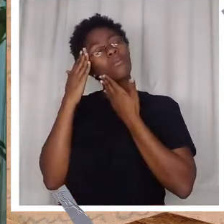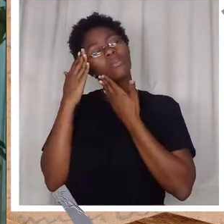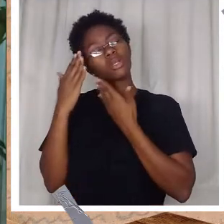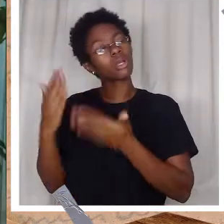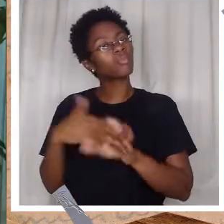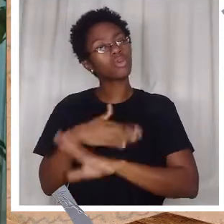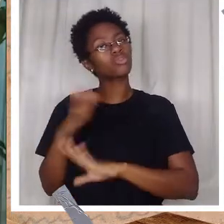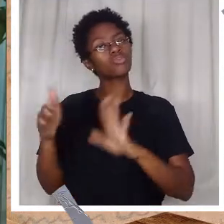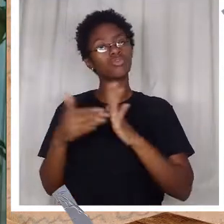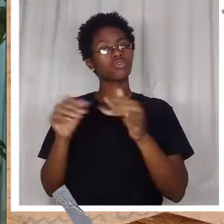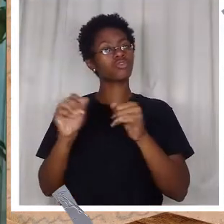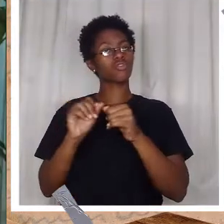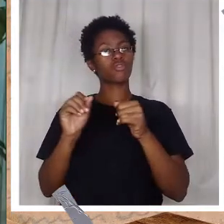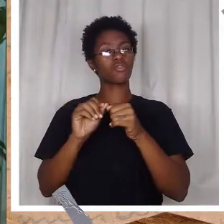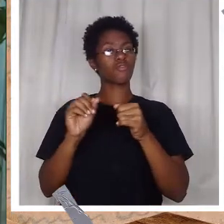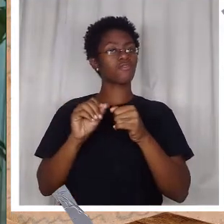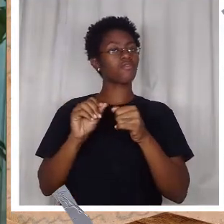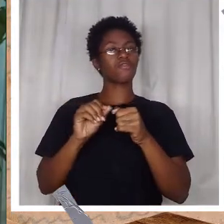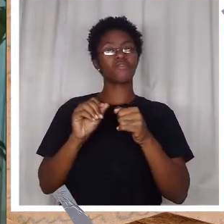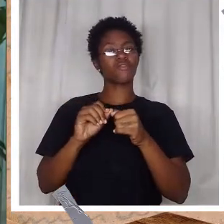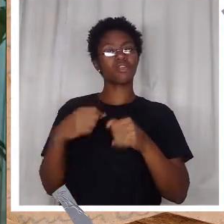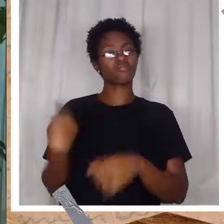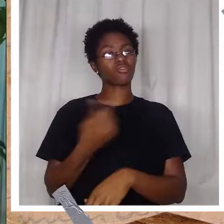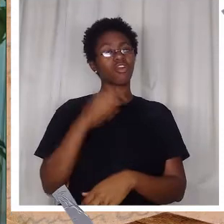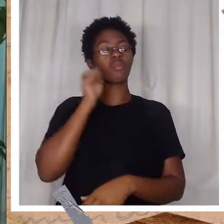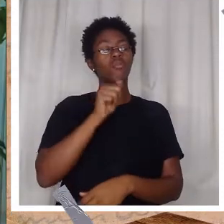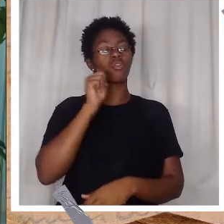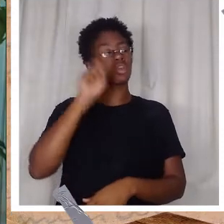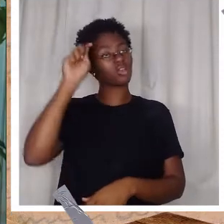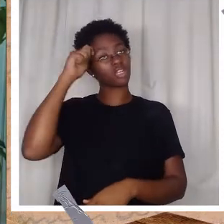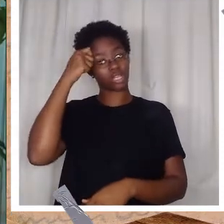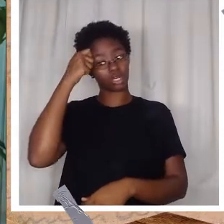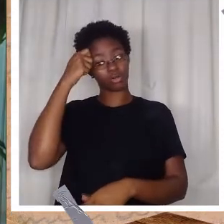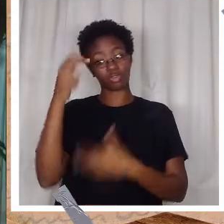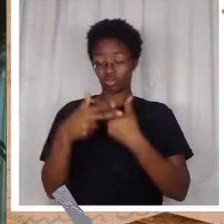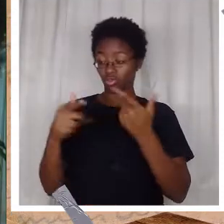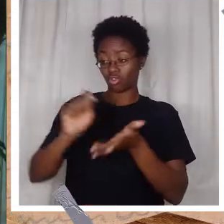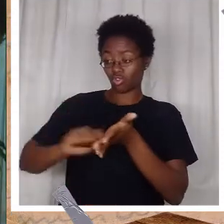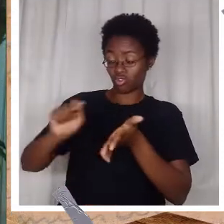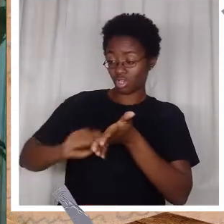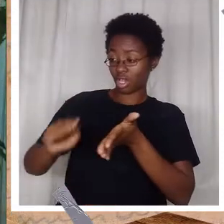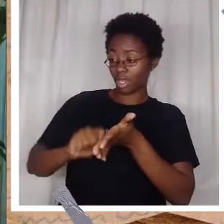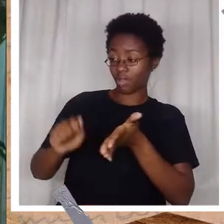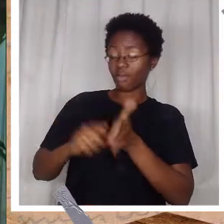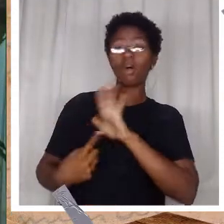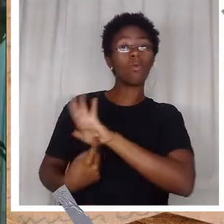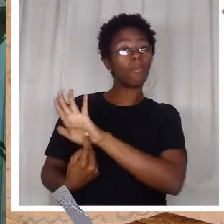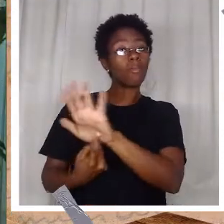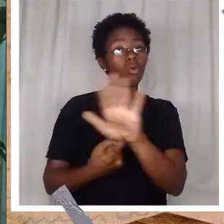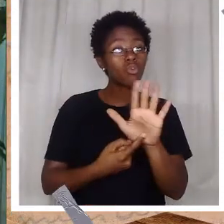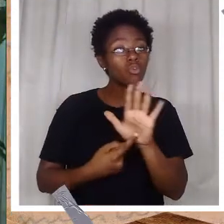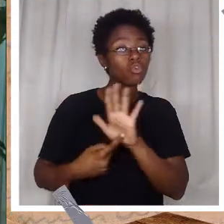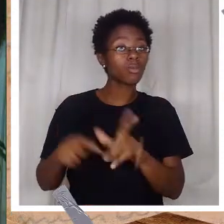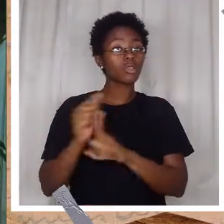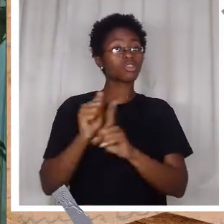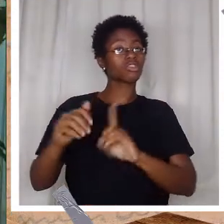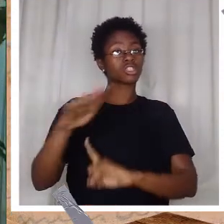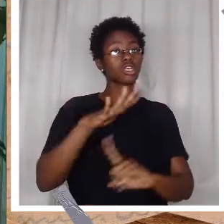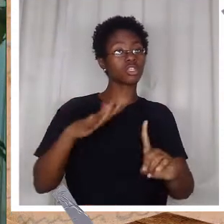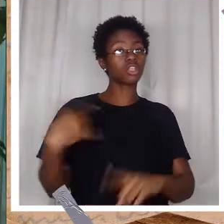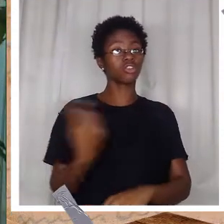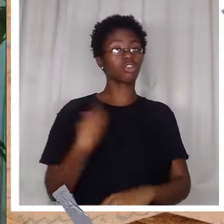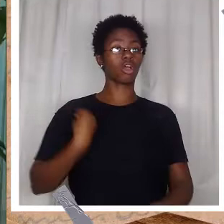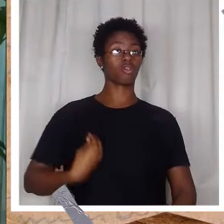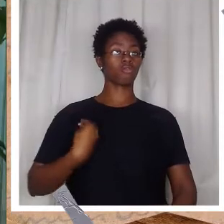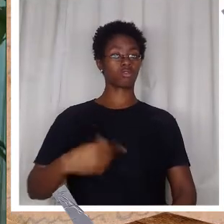tudo que fez pelas mulheres do corpo. Com as coisas que escreveu, você disse para a sociedade que a gente existe. E